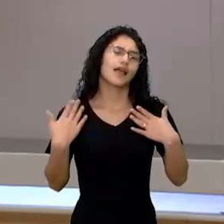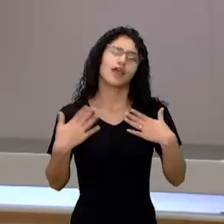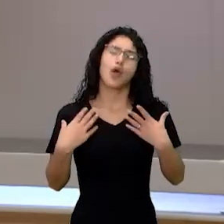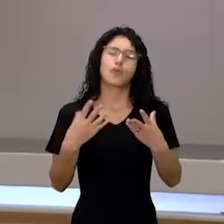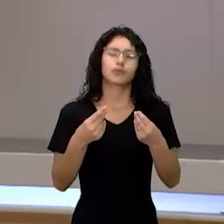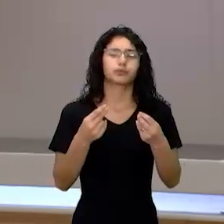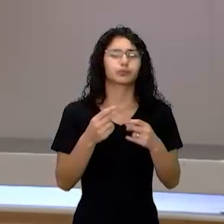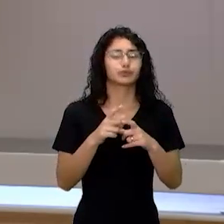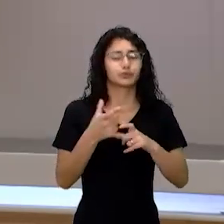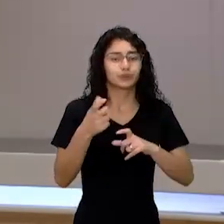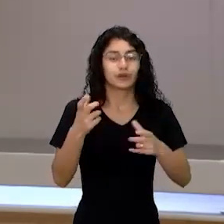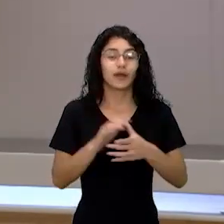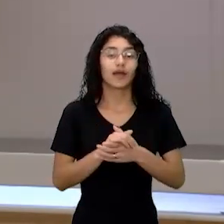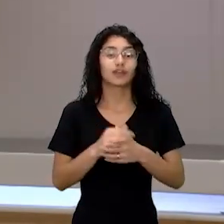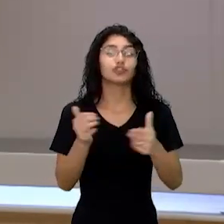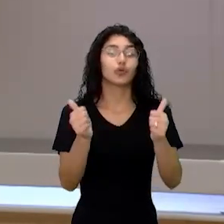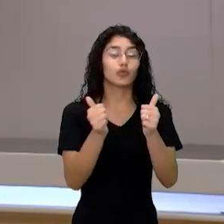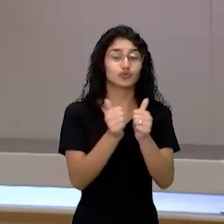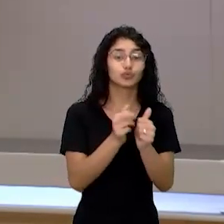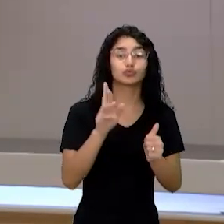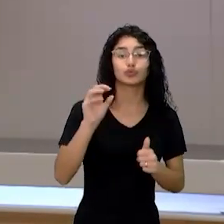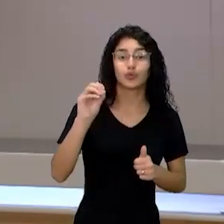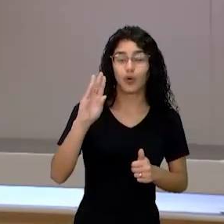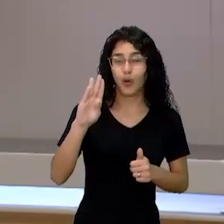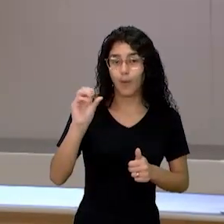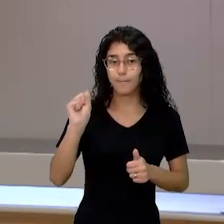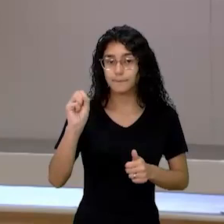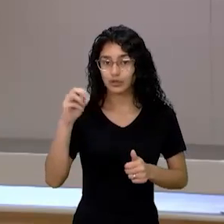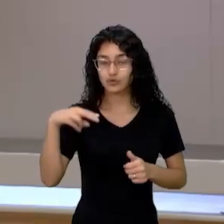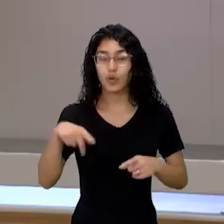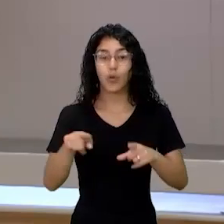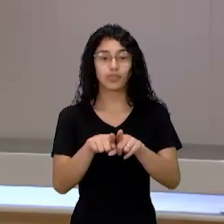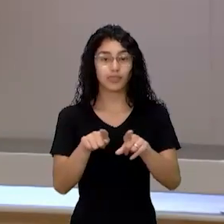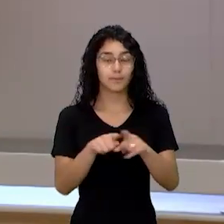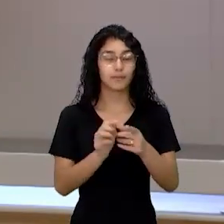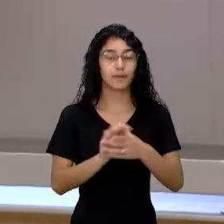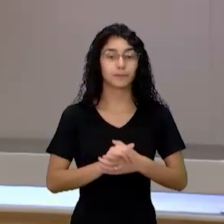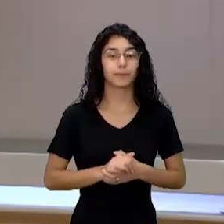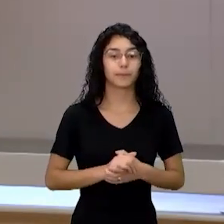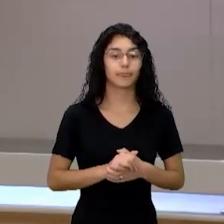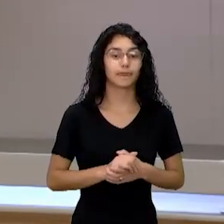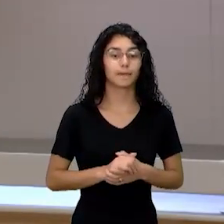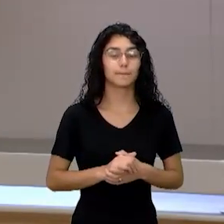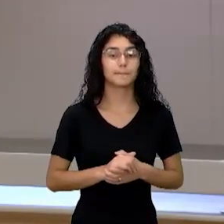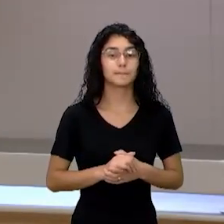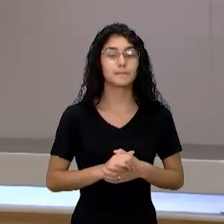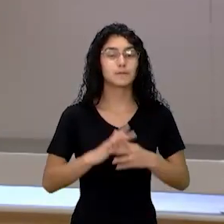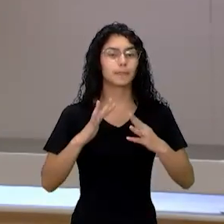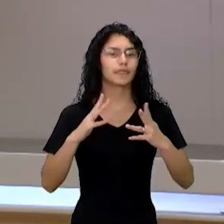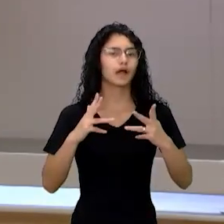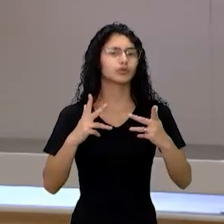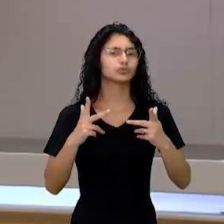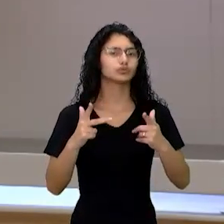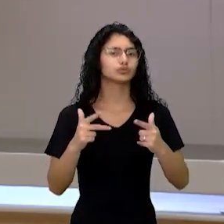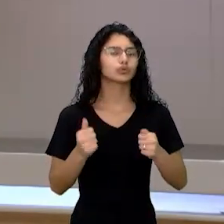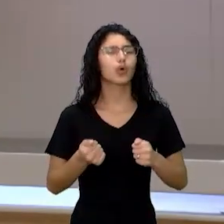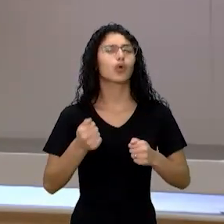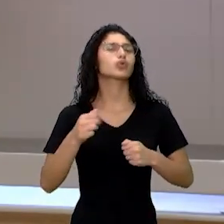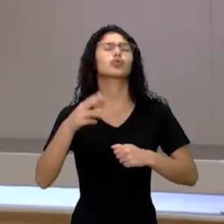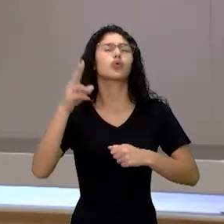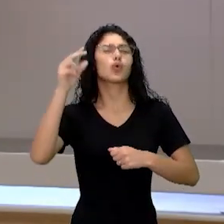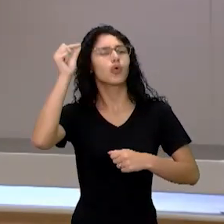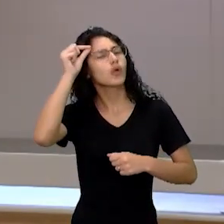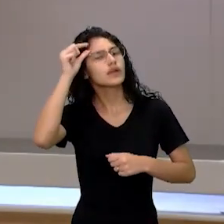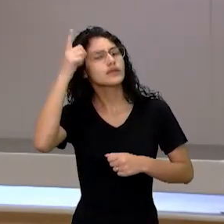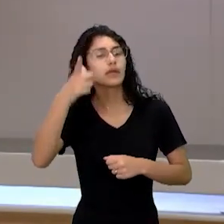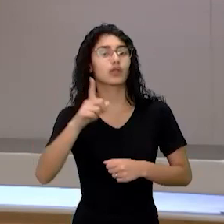imensa receber o Robson e, assim, ela passar tudo, né, o conhecimento,